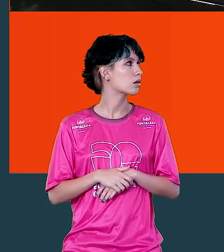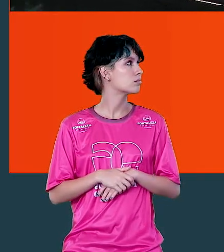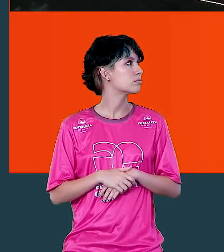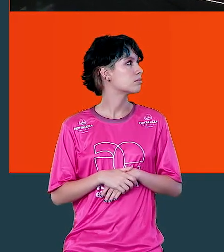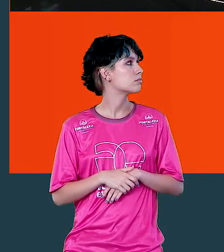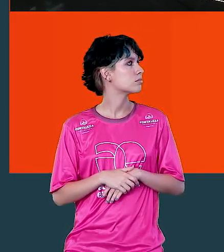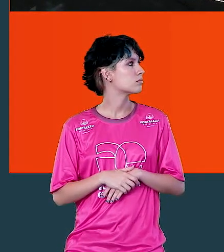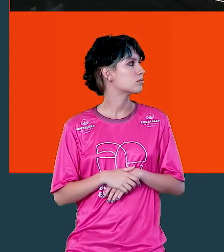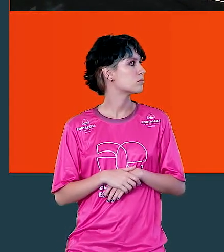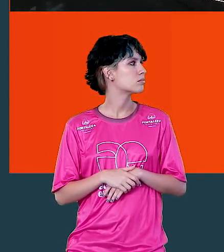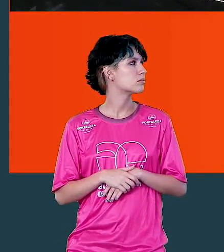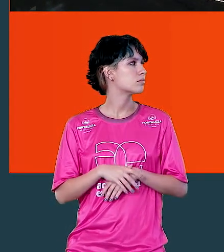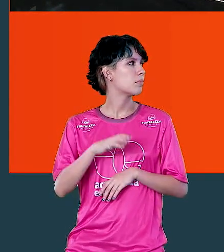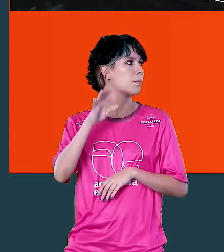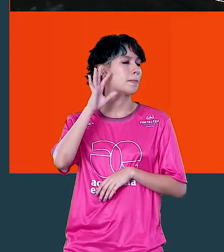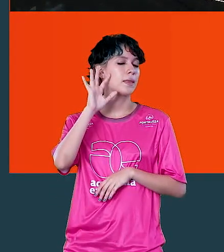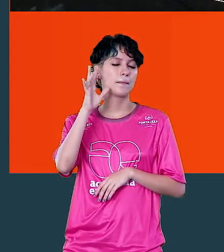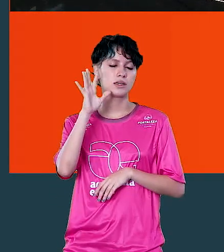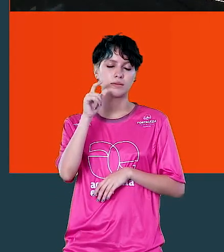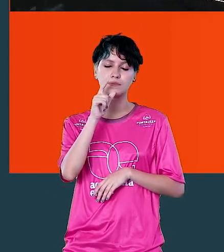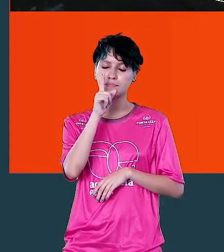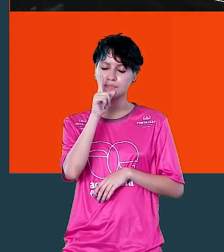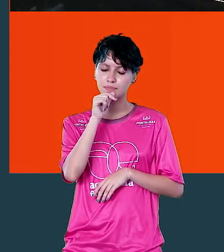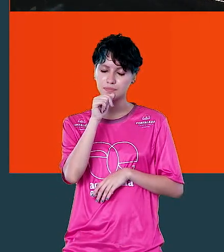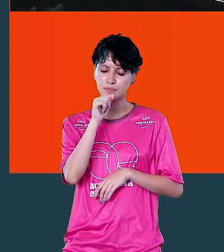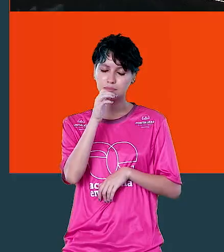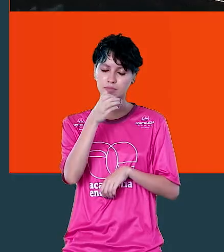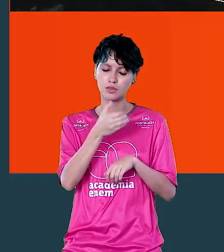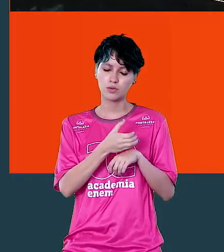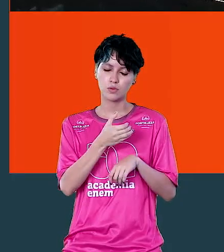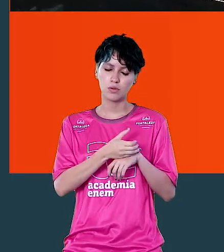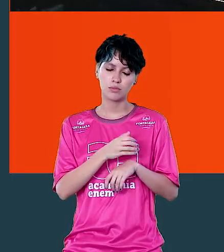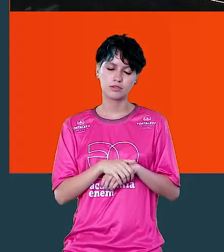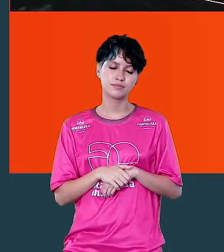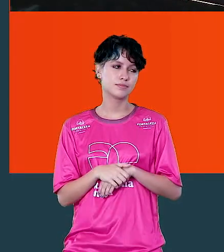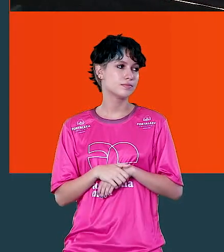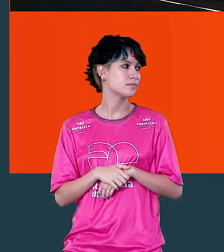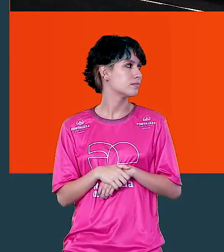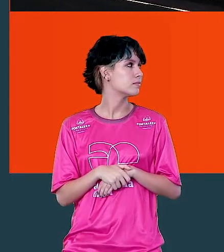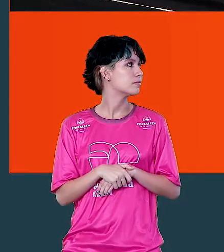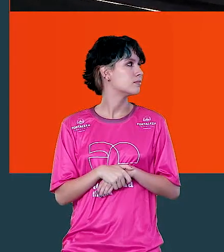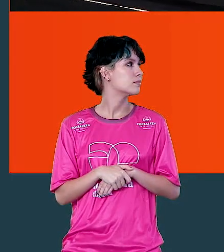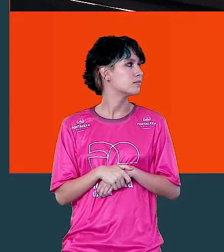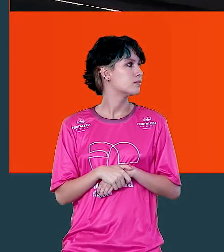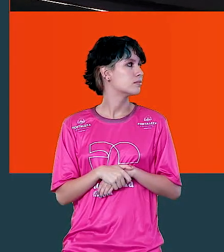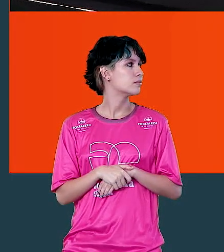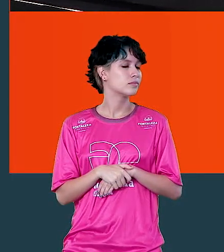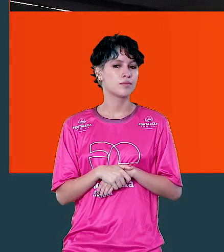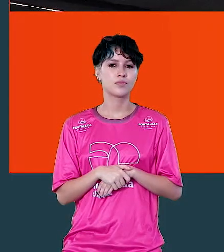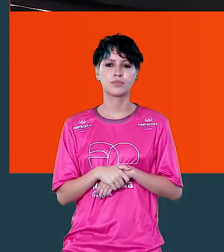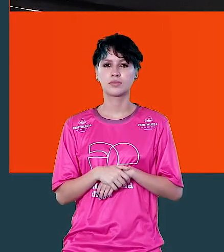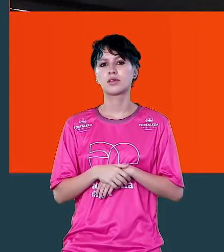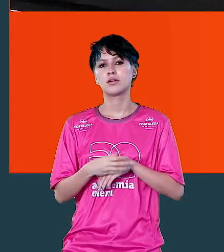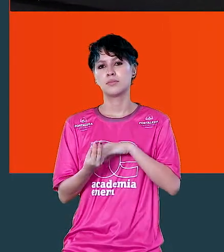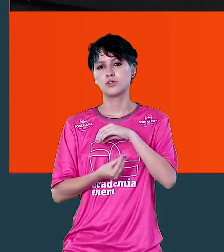né? Imagina que eu tenho um pouco de água, certo? Essa água eu junto com